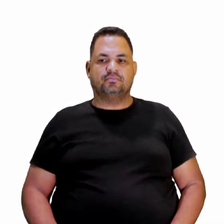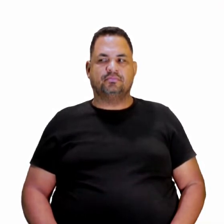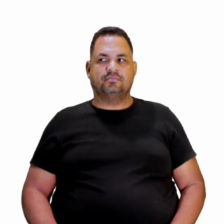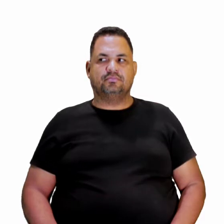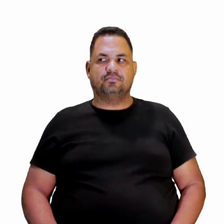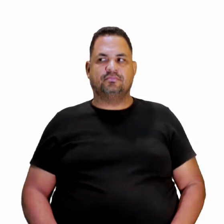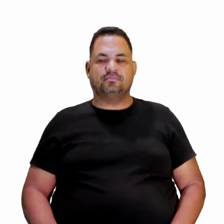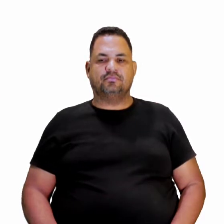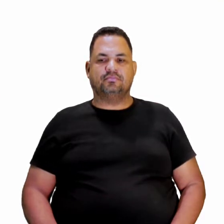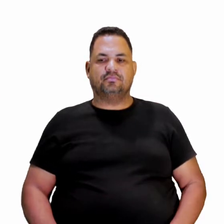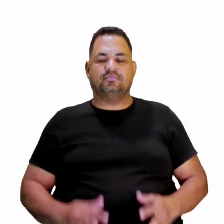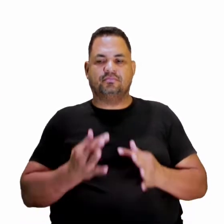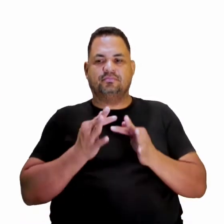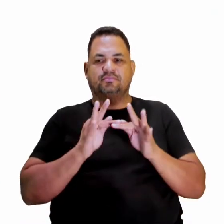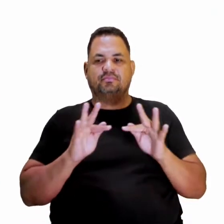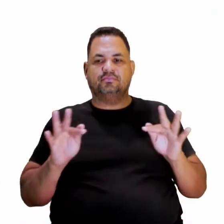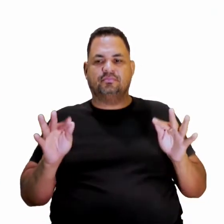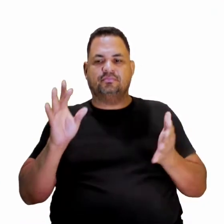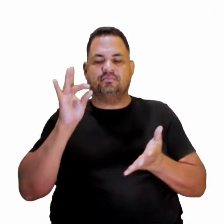até o final. Na frase